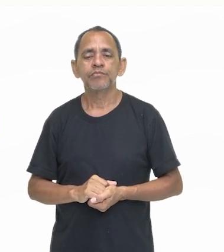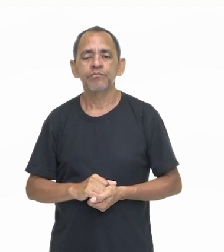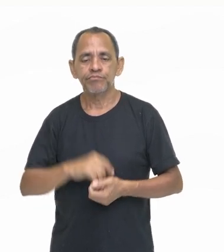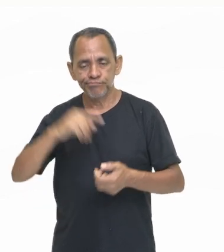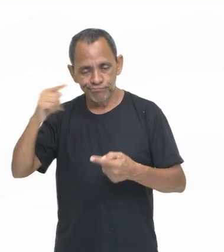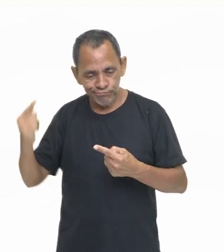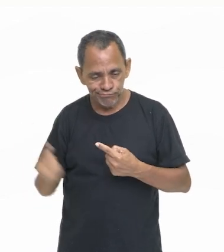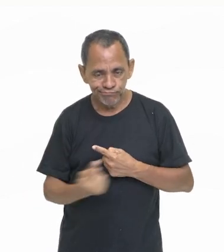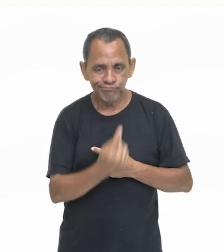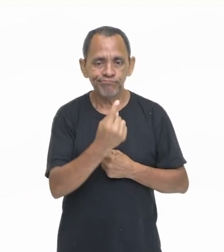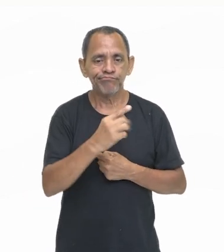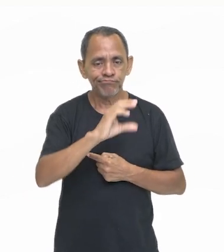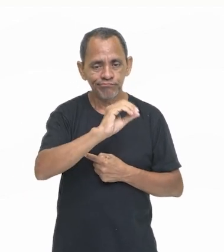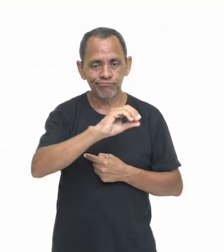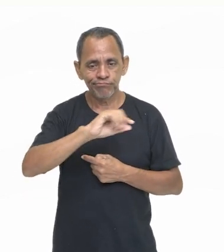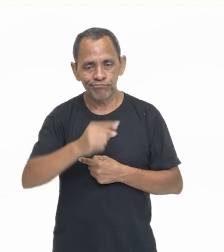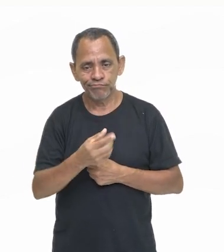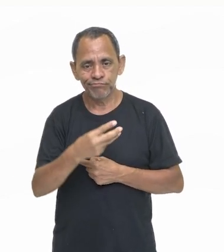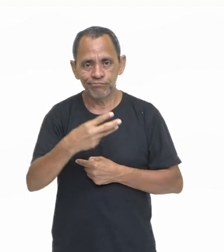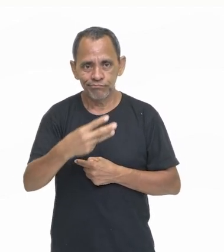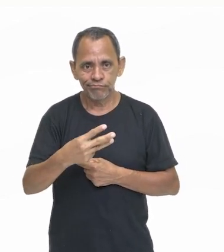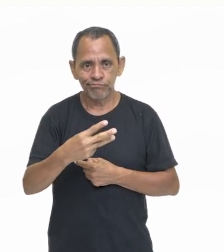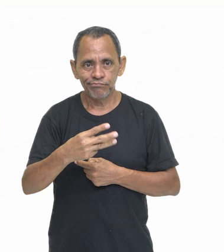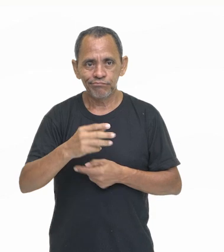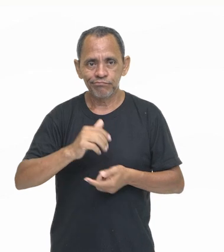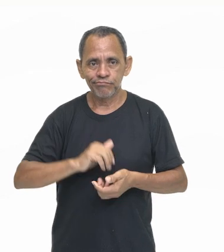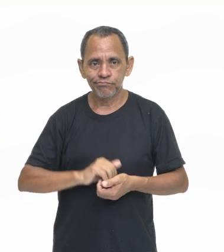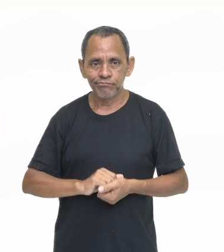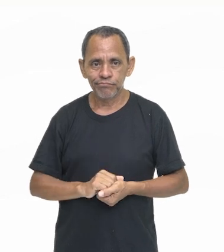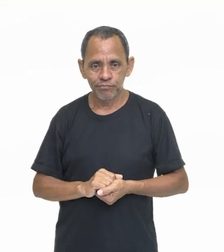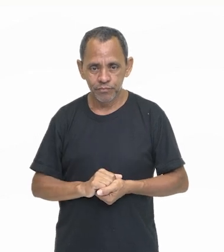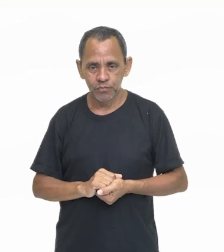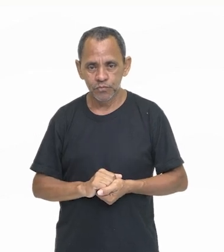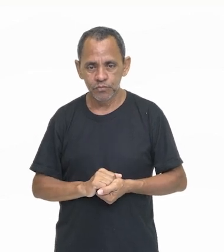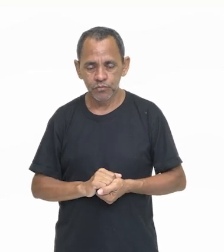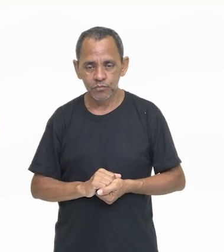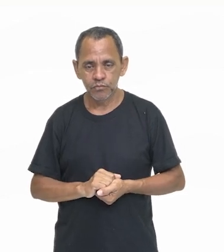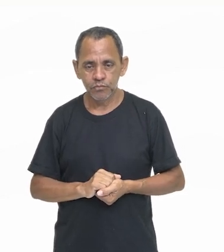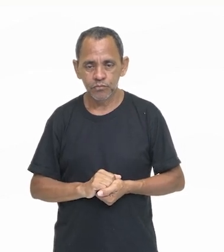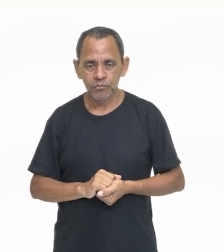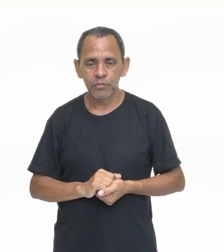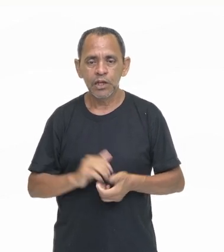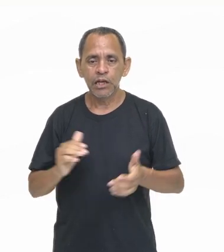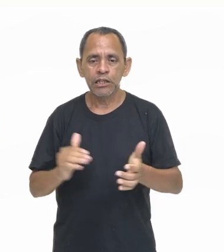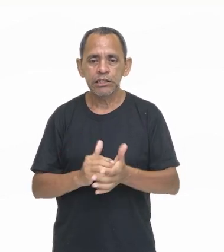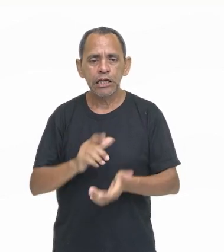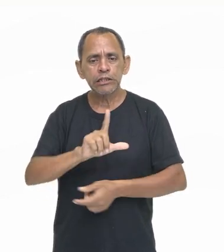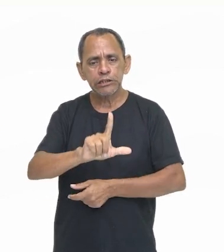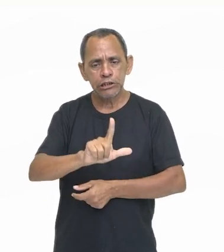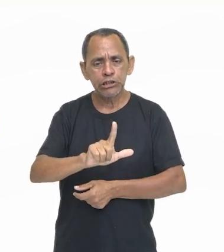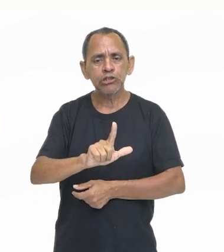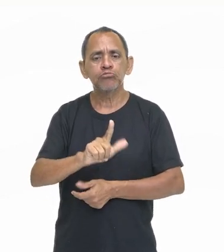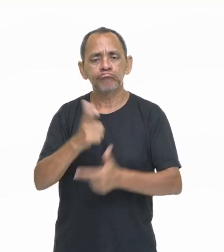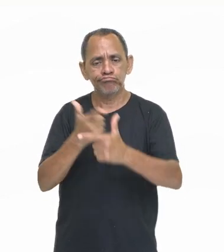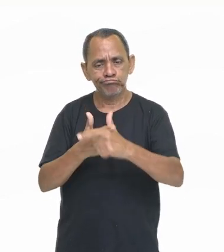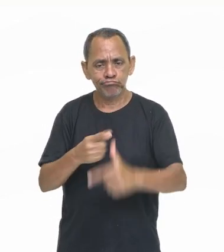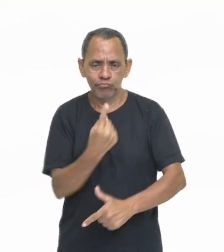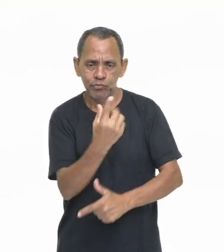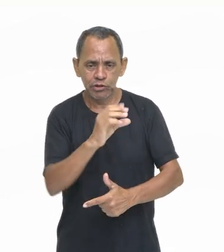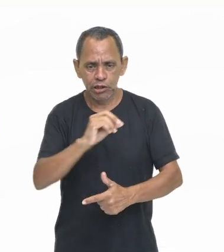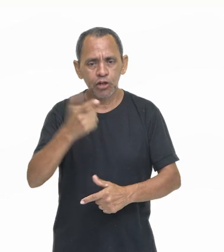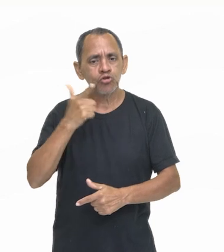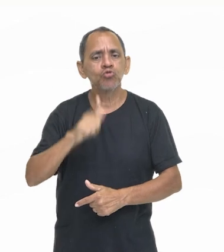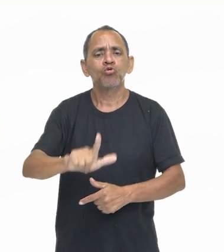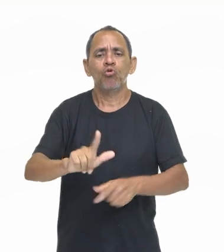0,3, certo? Dividir por 10. E agora nós temos 0,3 decilitro. Para chegar em litro, vamos dividir por 10 novamente.